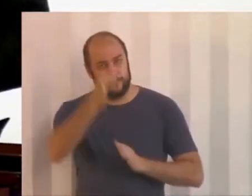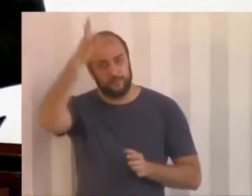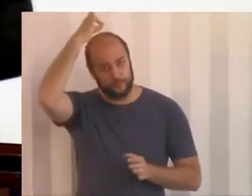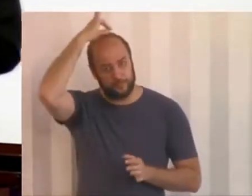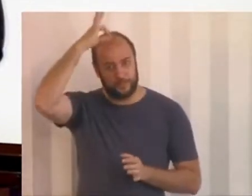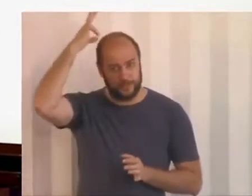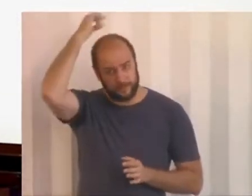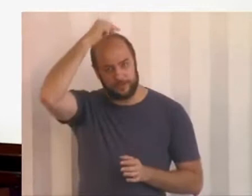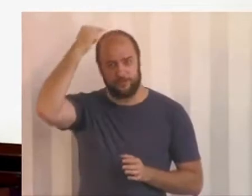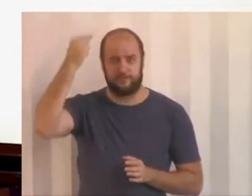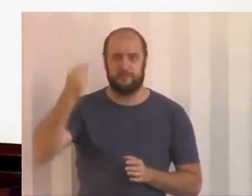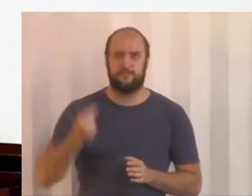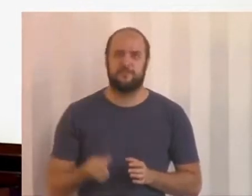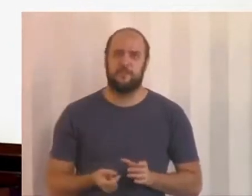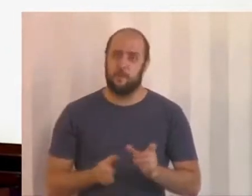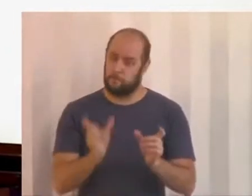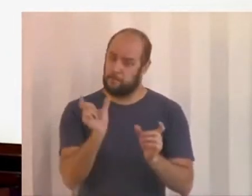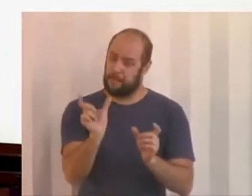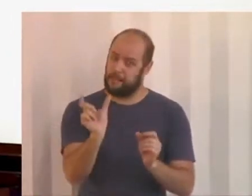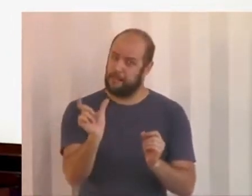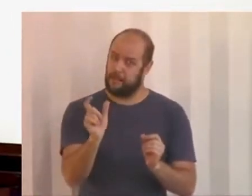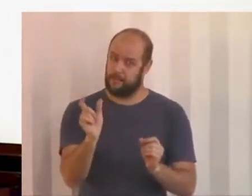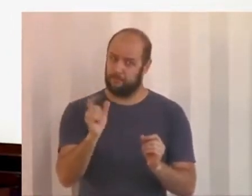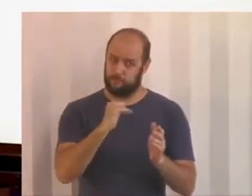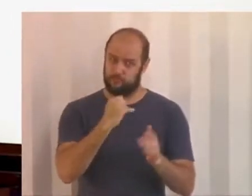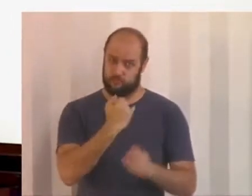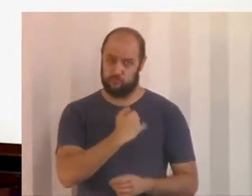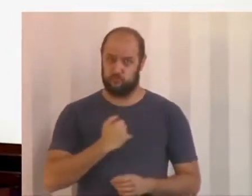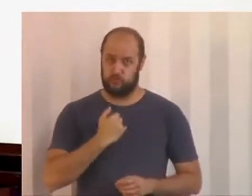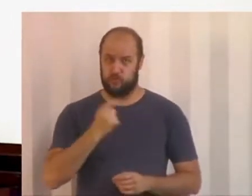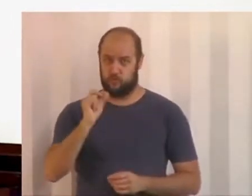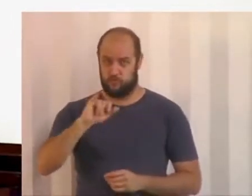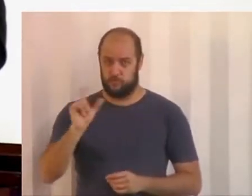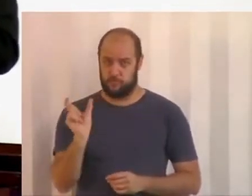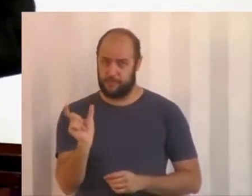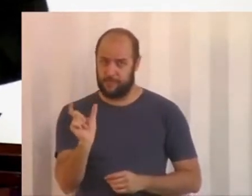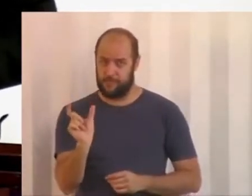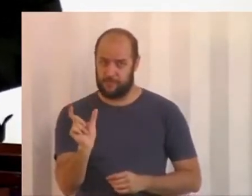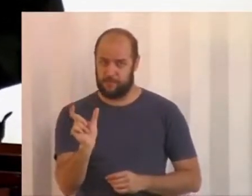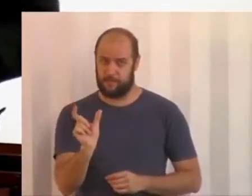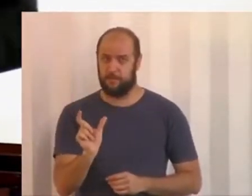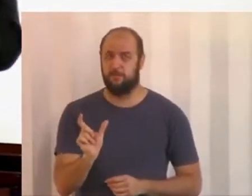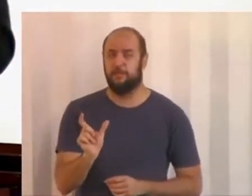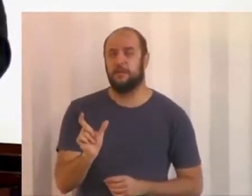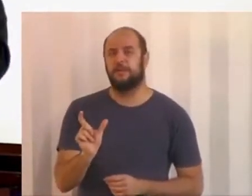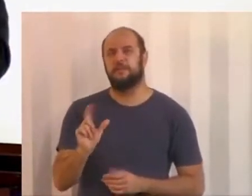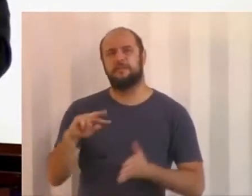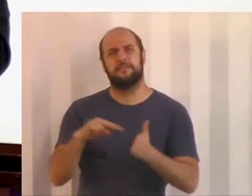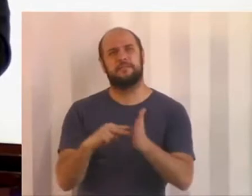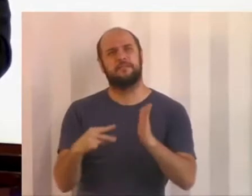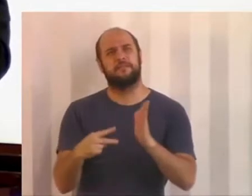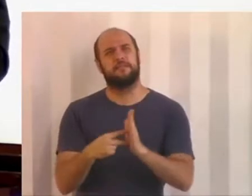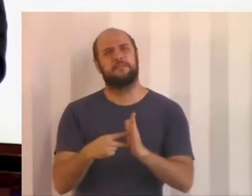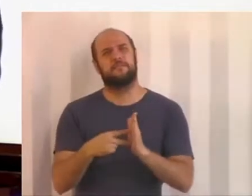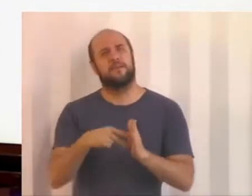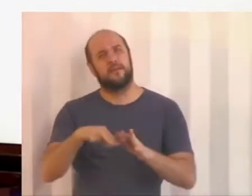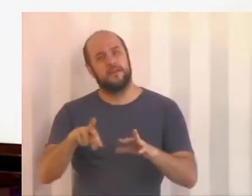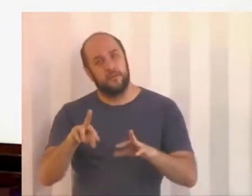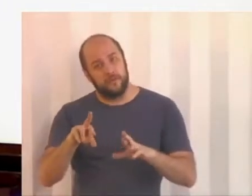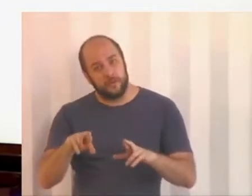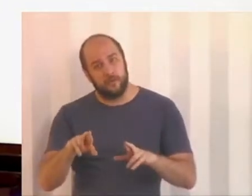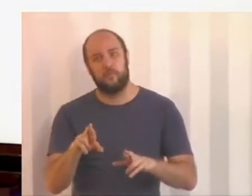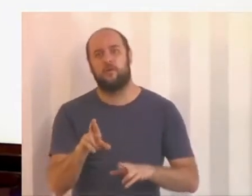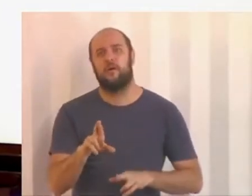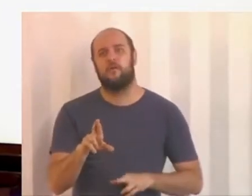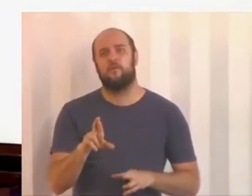Santo. E a palavra usada para Consolador é Parácliton, que é a mesma raiz